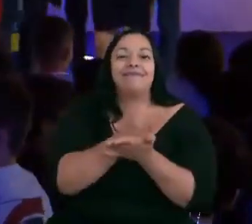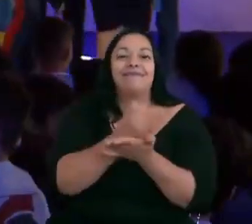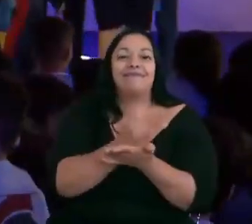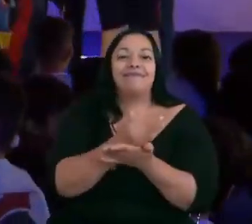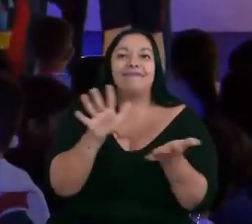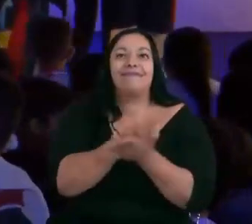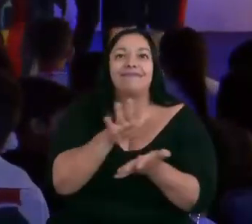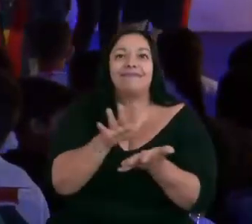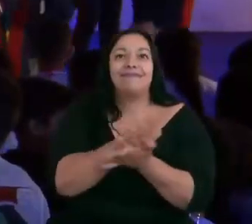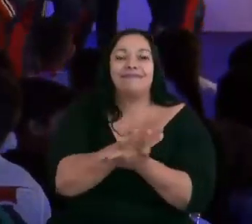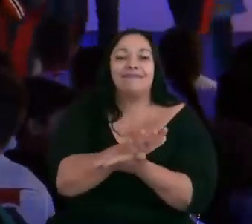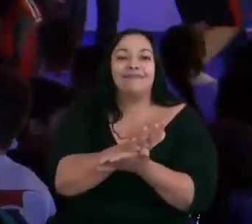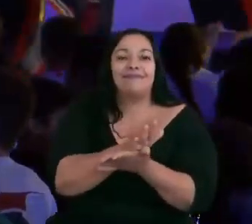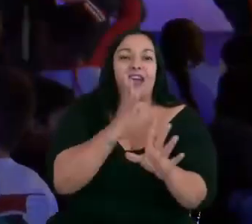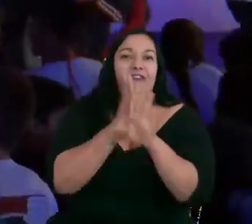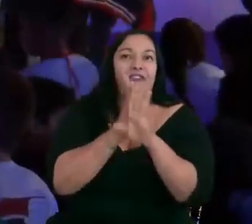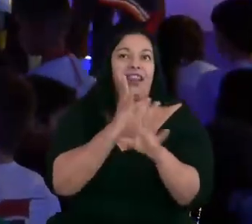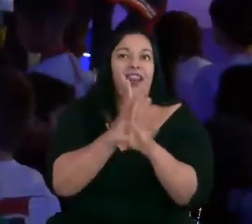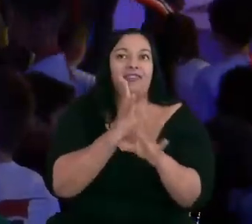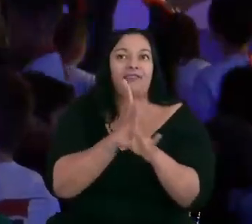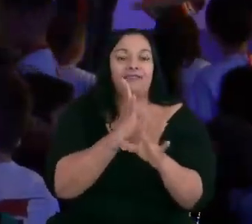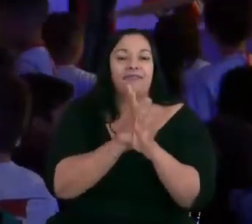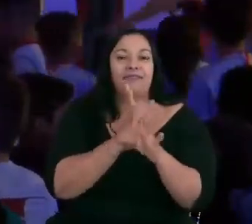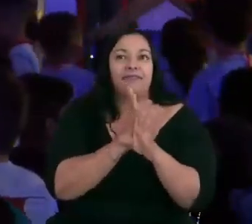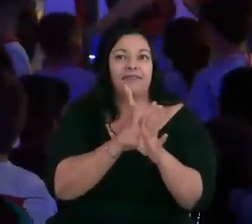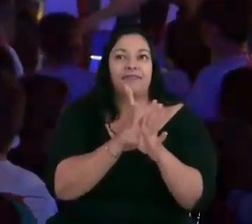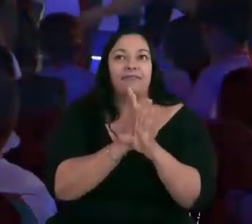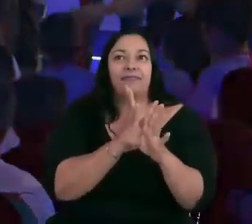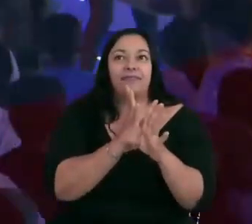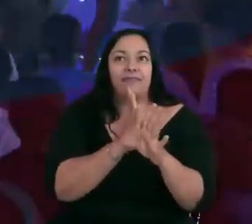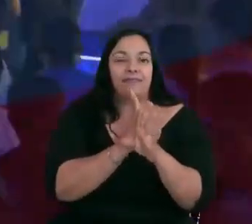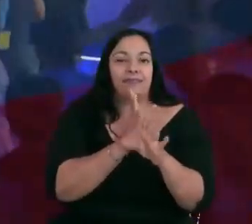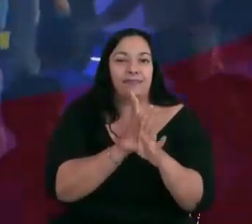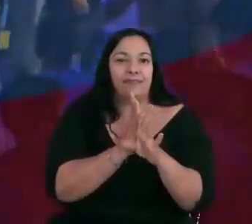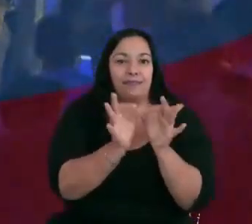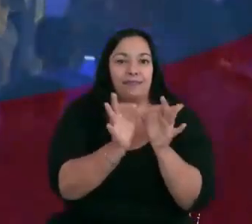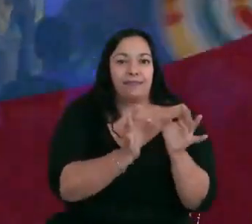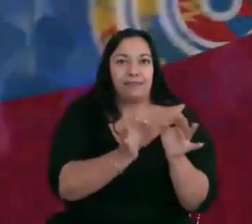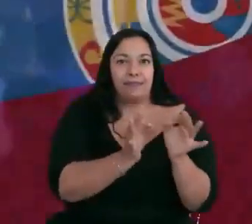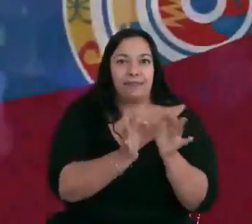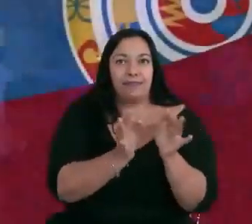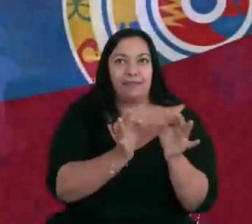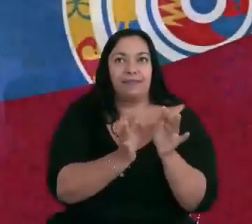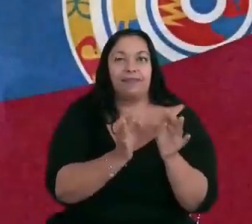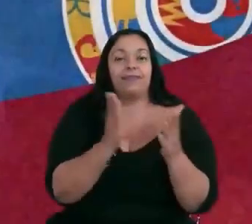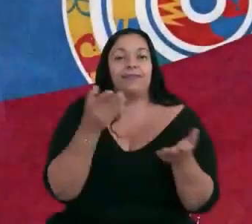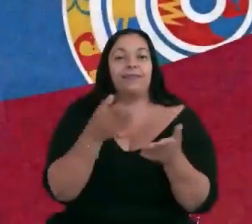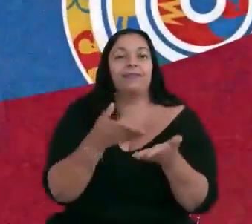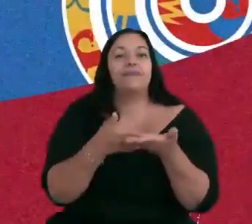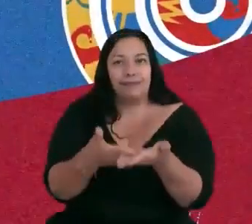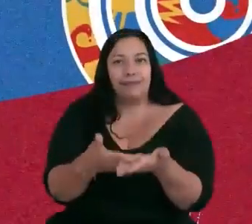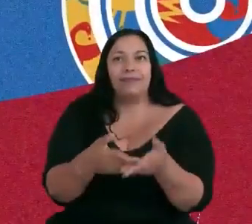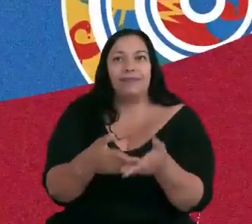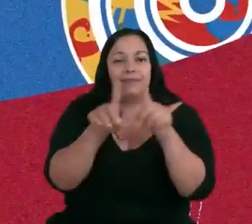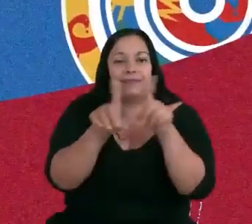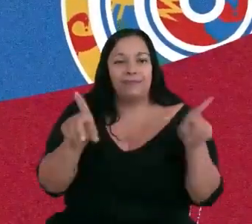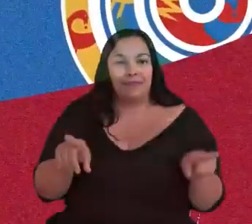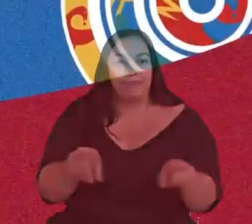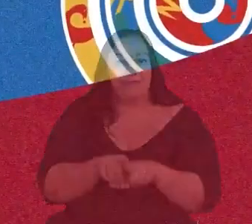fila organizado aqui para sair e vão receber a cartilha de vocês, tá? Vamos com calma!